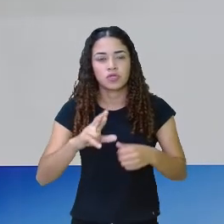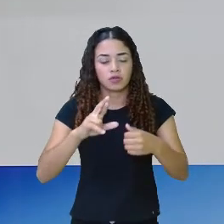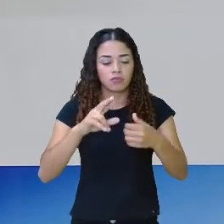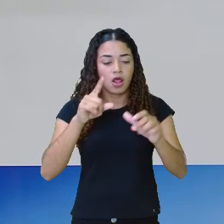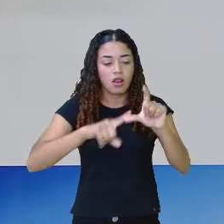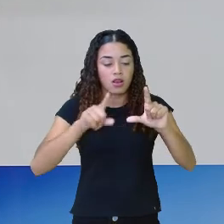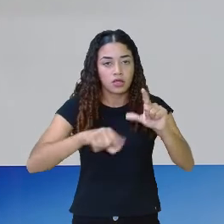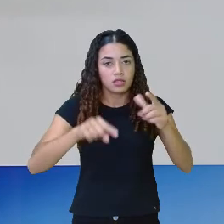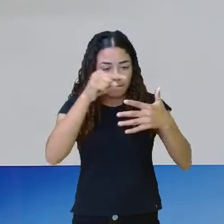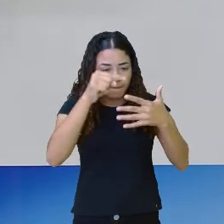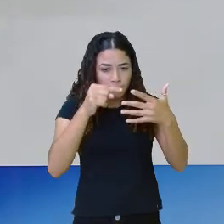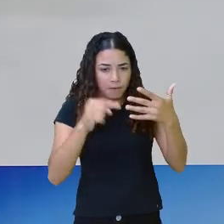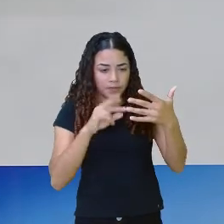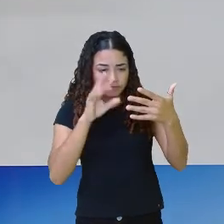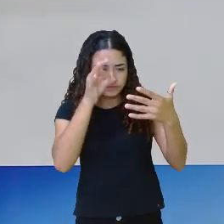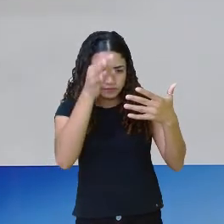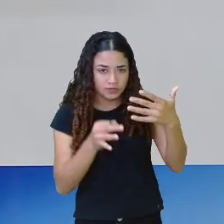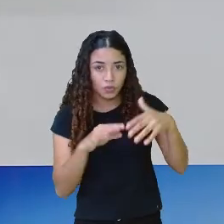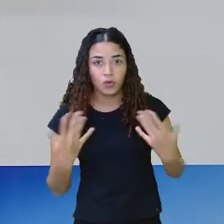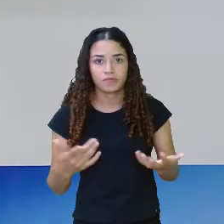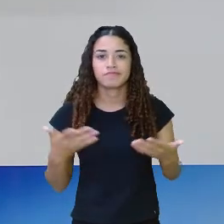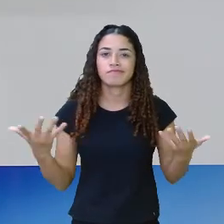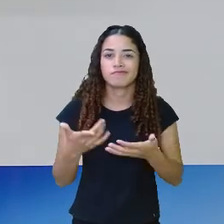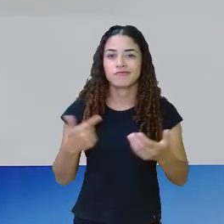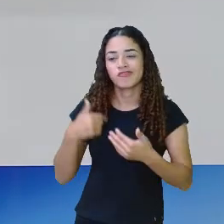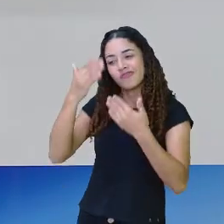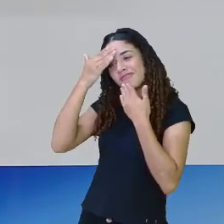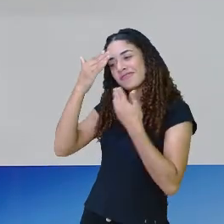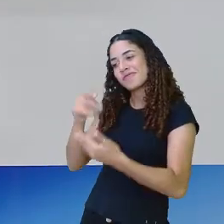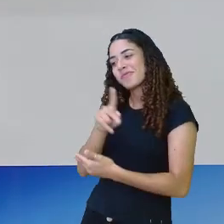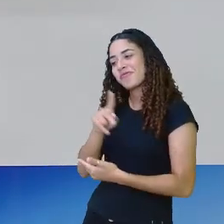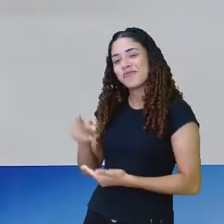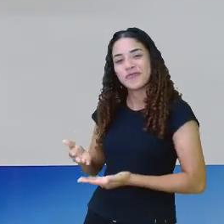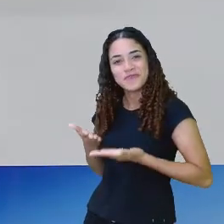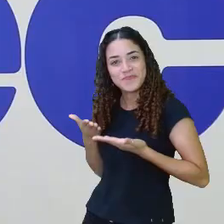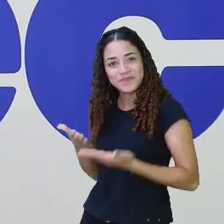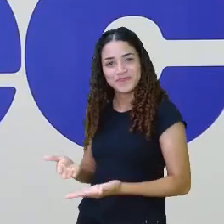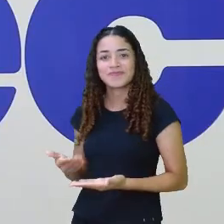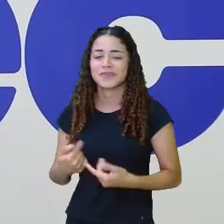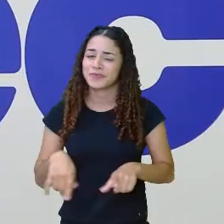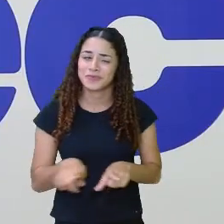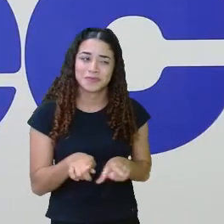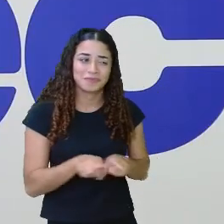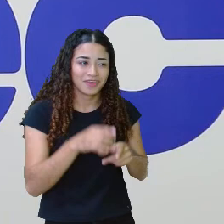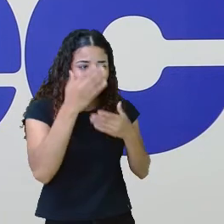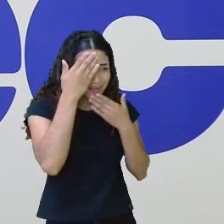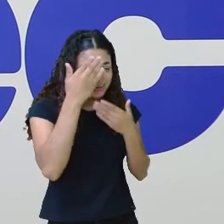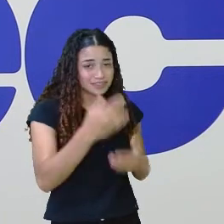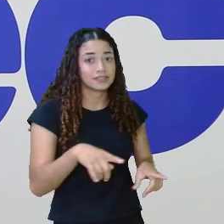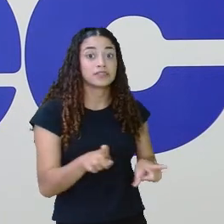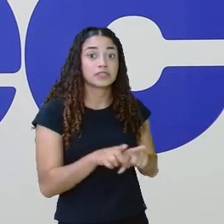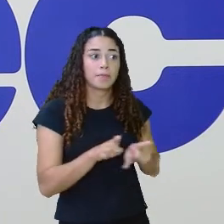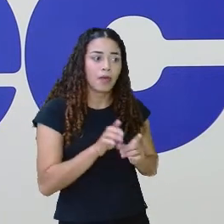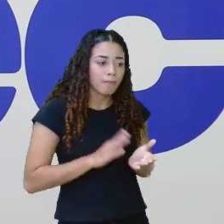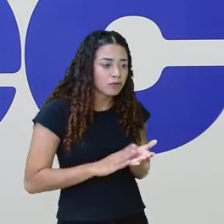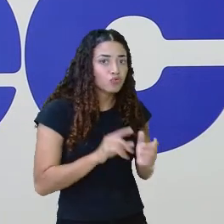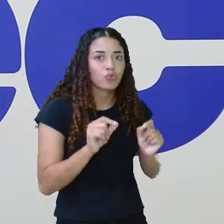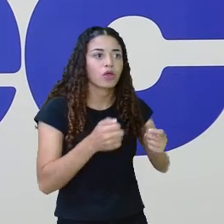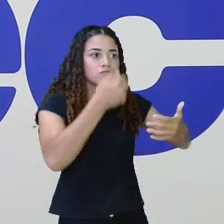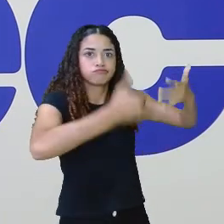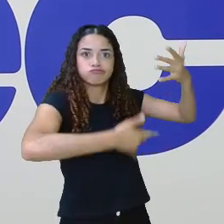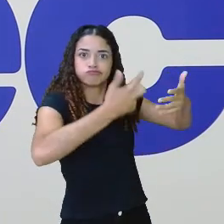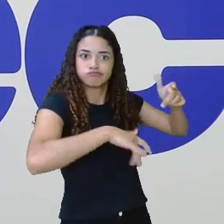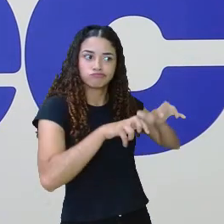correta. Eu aproveito para agradecer a professora Abigail Viana. Eu que agradeço e parabenizar aqui o chat, muito